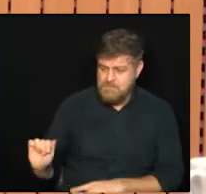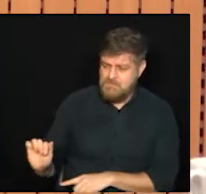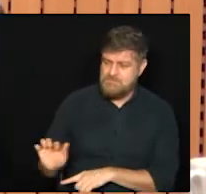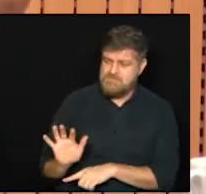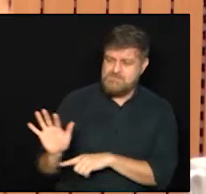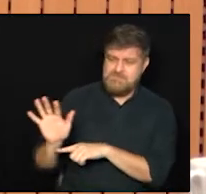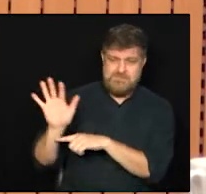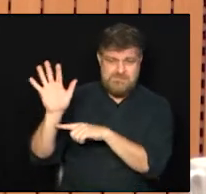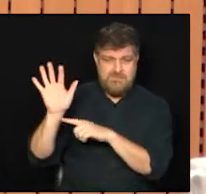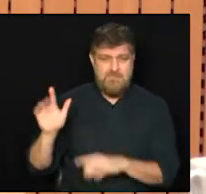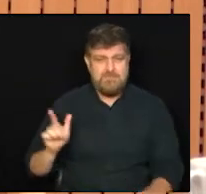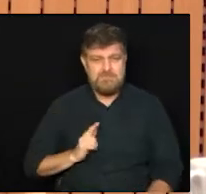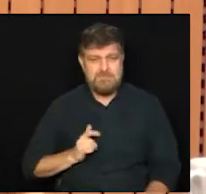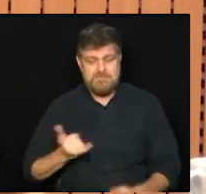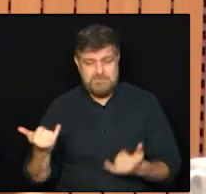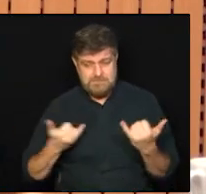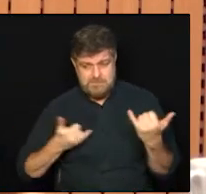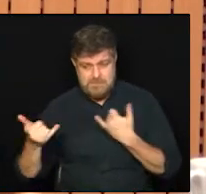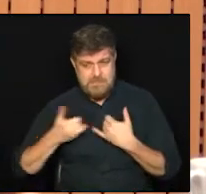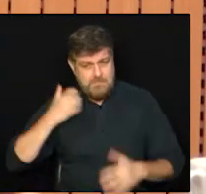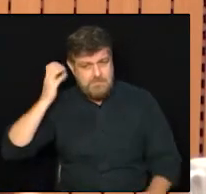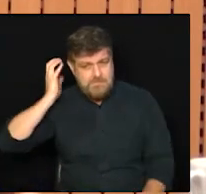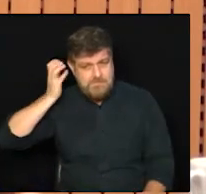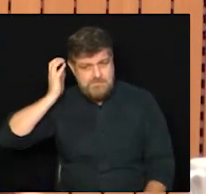entendendo o que eu ouvi na CBN,